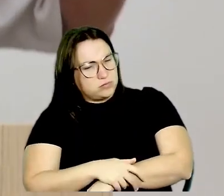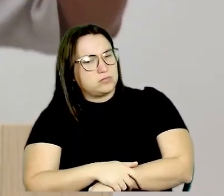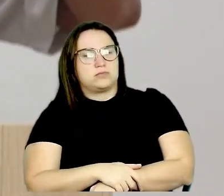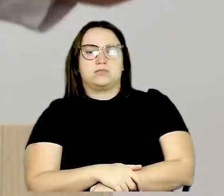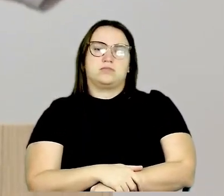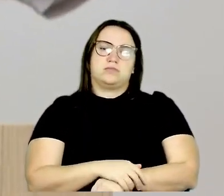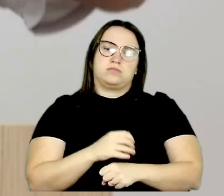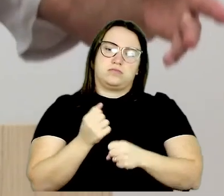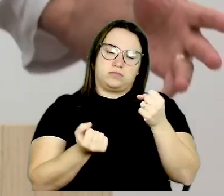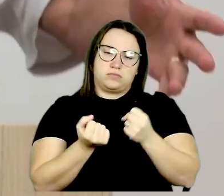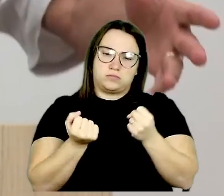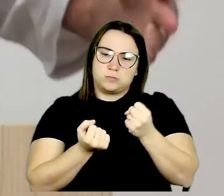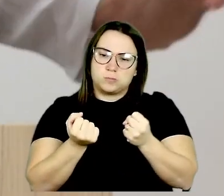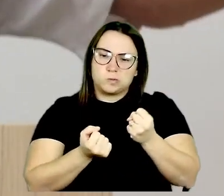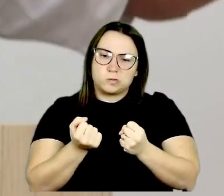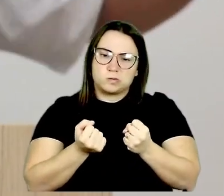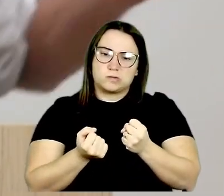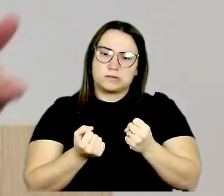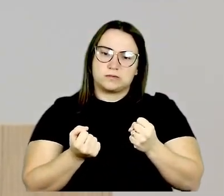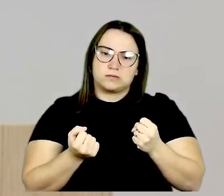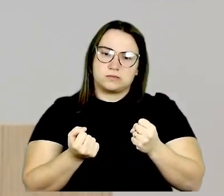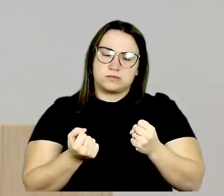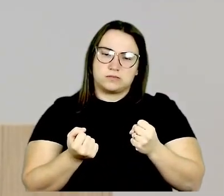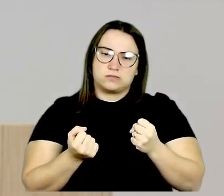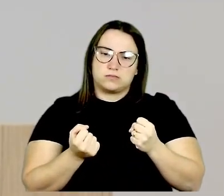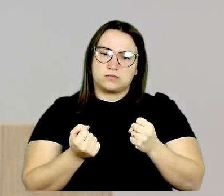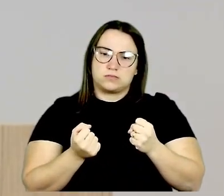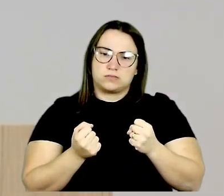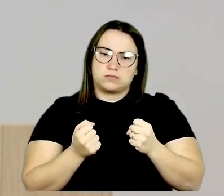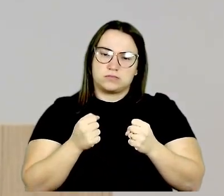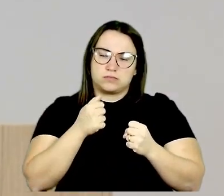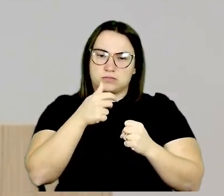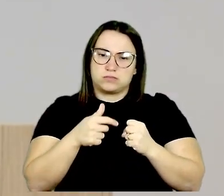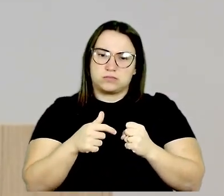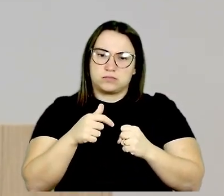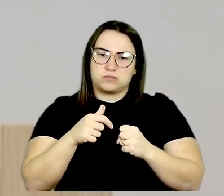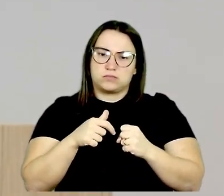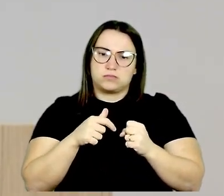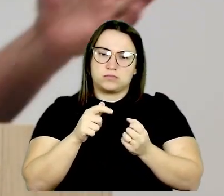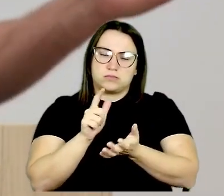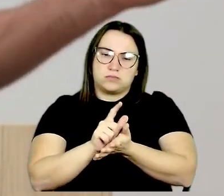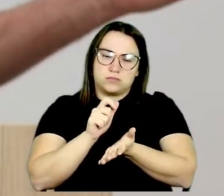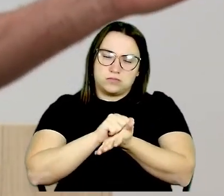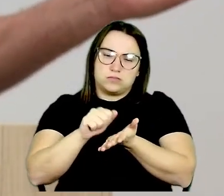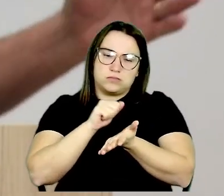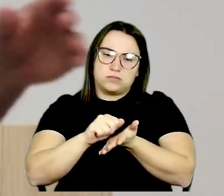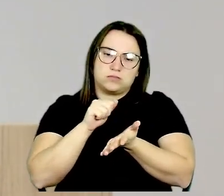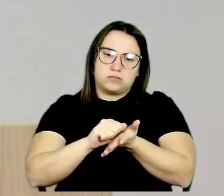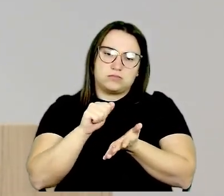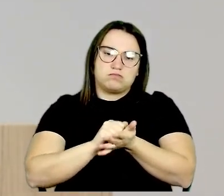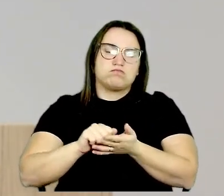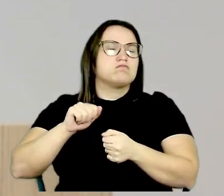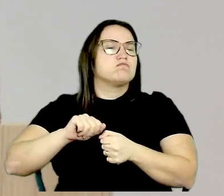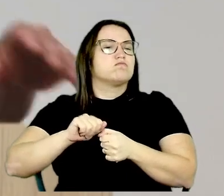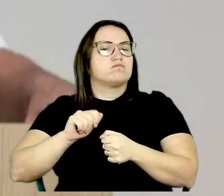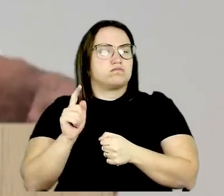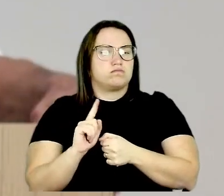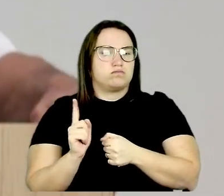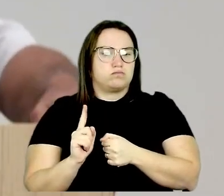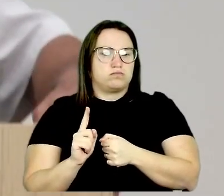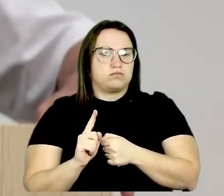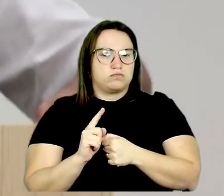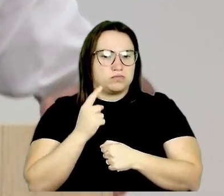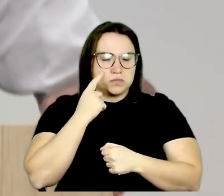um carro ali... O pessoal desce, o cara senta, fica com a pranchetinha anotando o dia inteiro, o cara não está fazendo nada. Falei, você foi